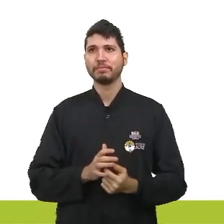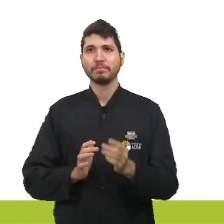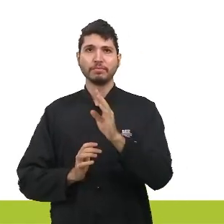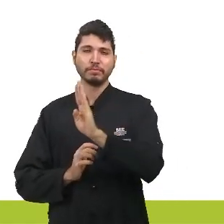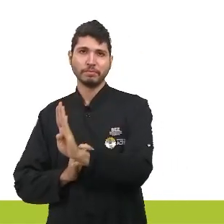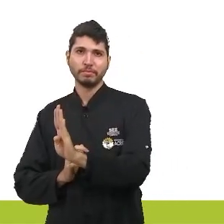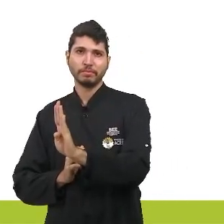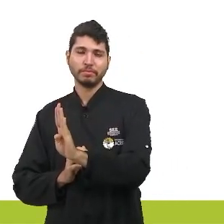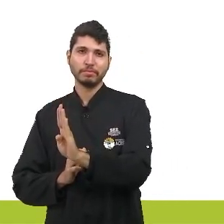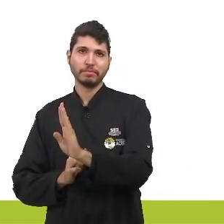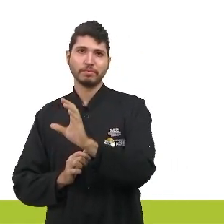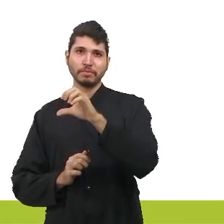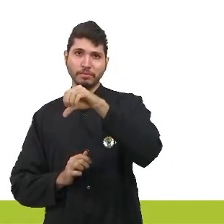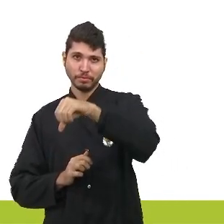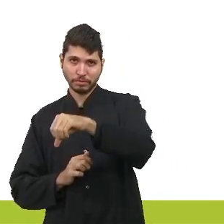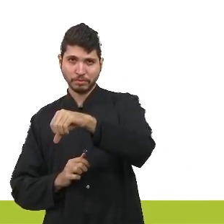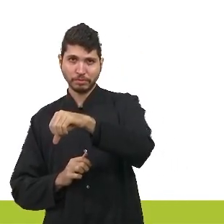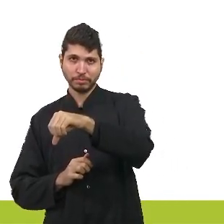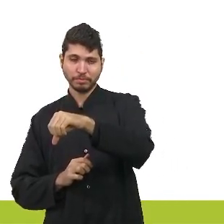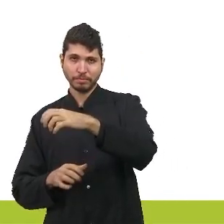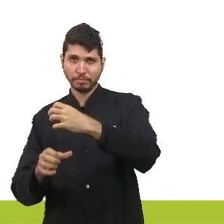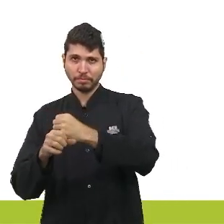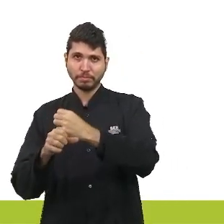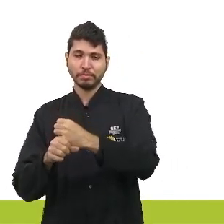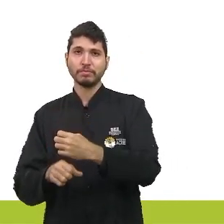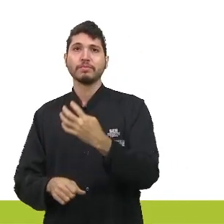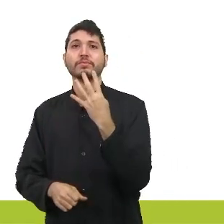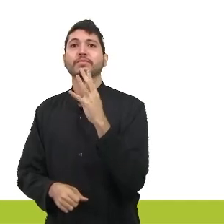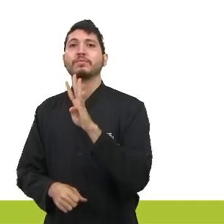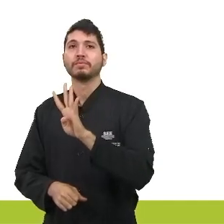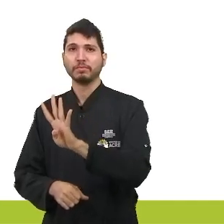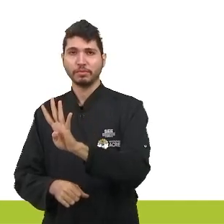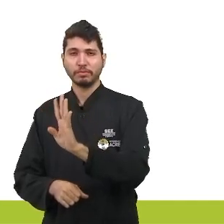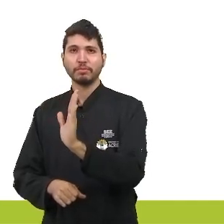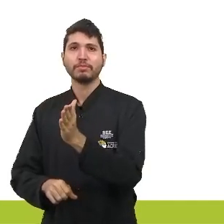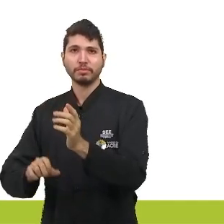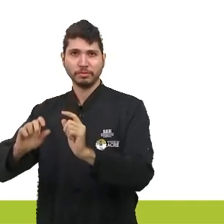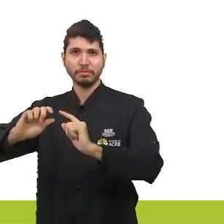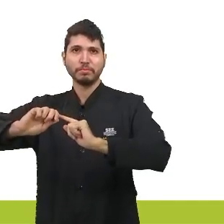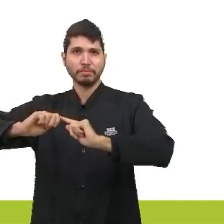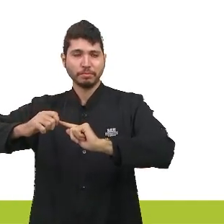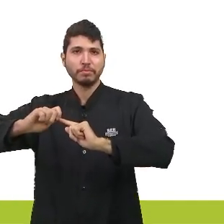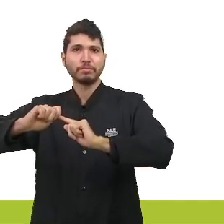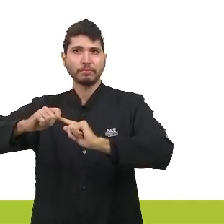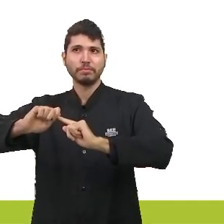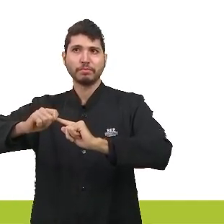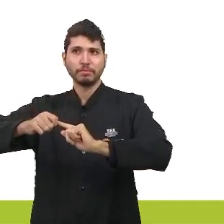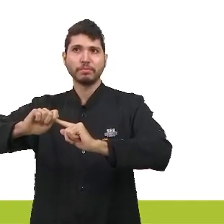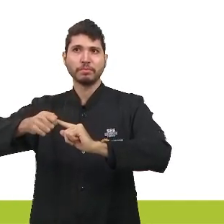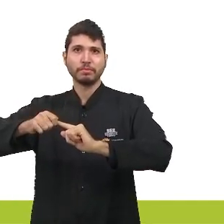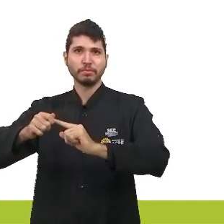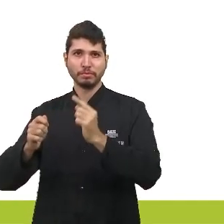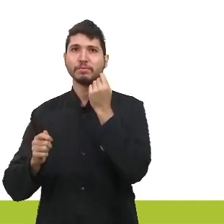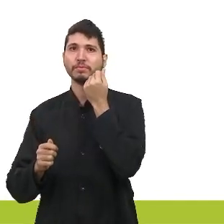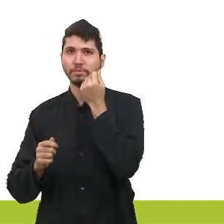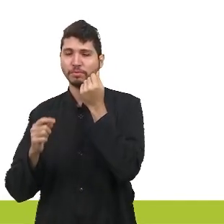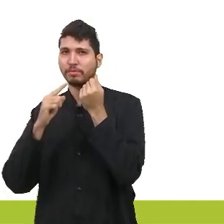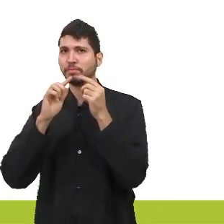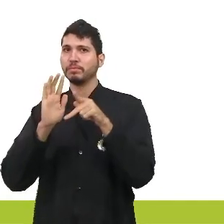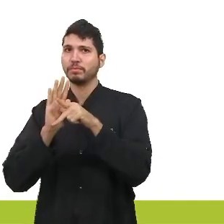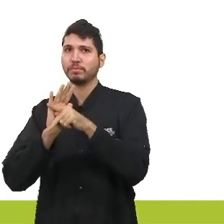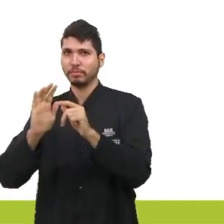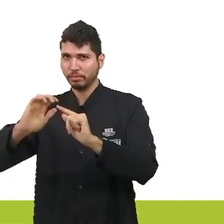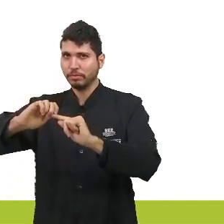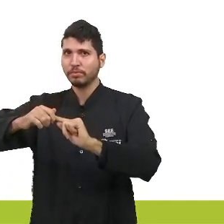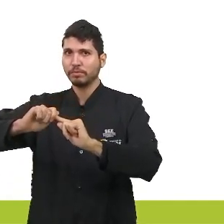dos quais 4 estão apontados e logo 5 não estão apontados.